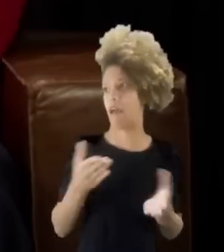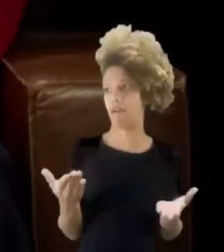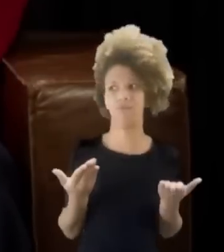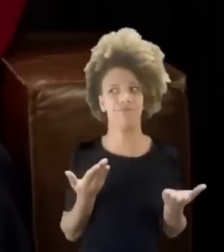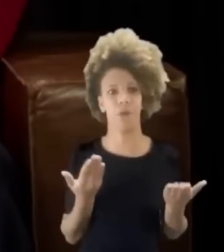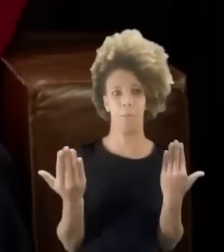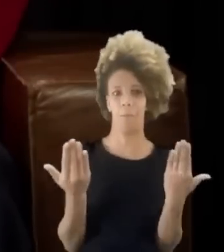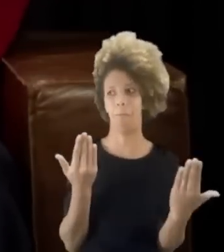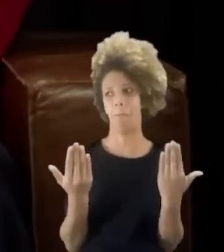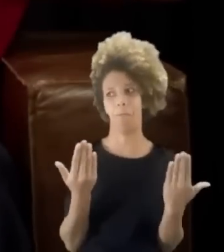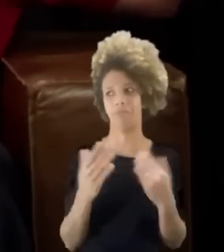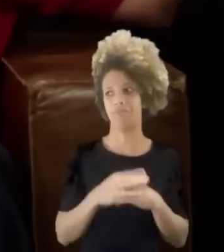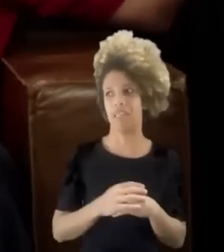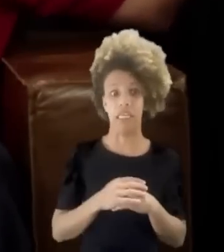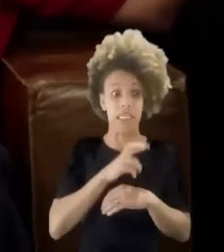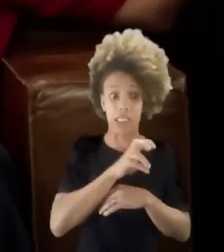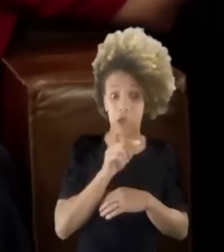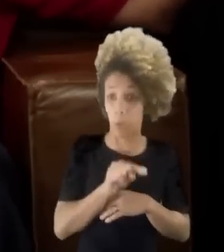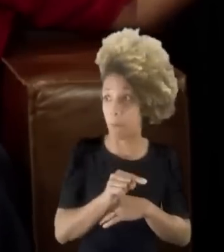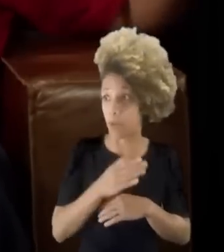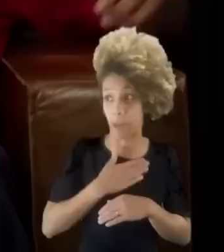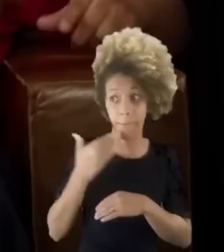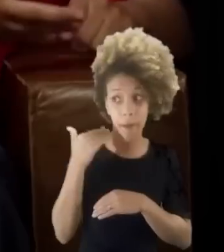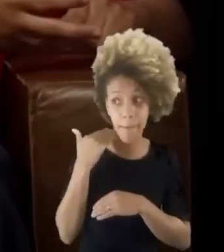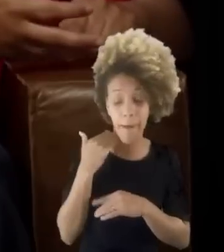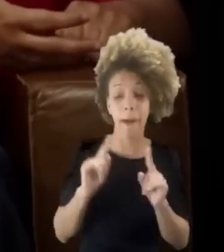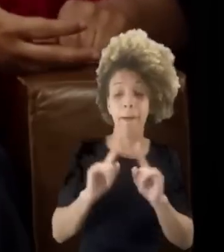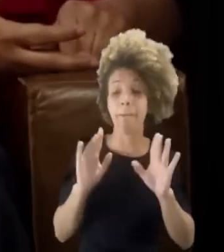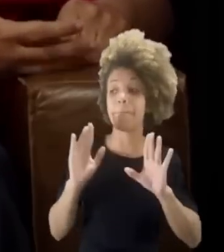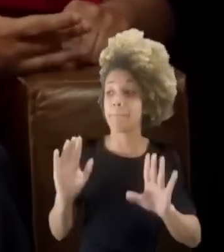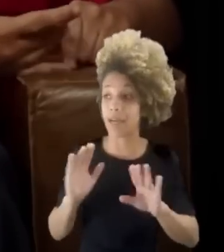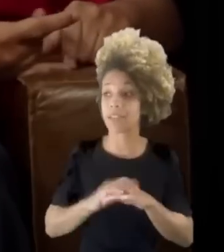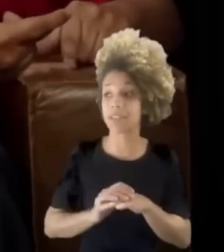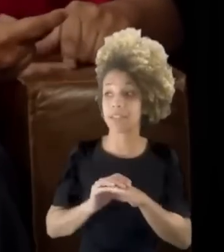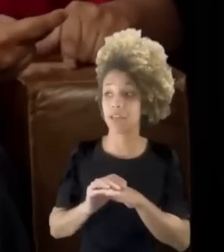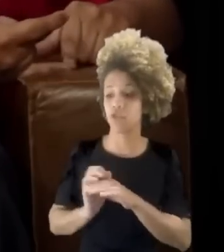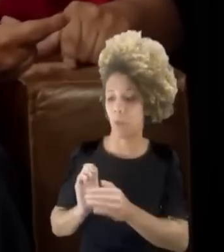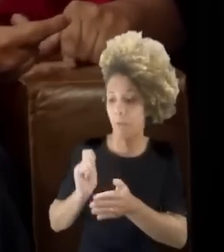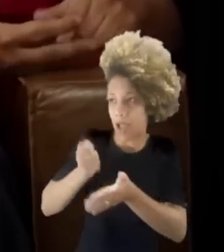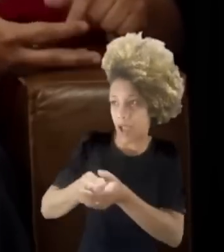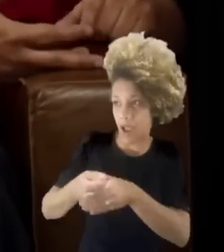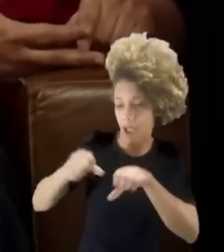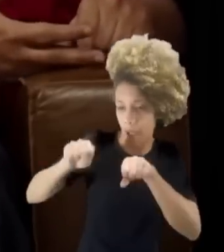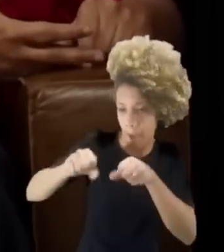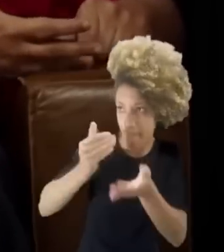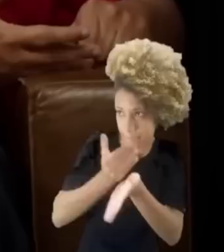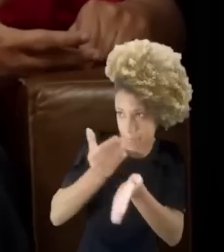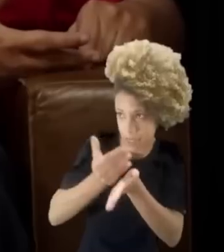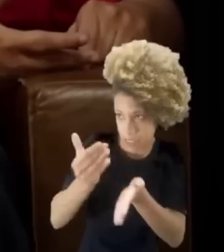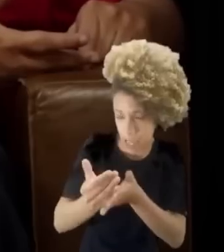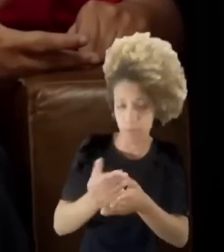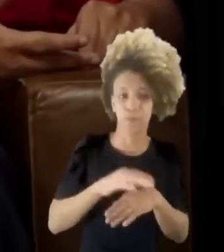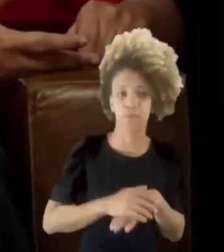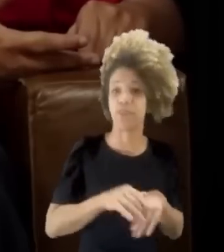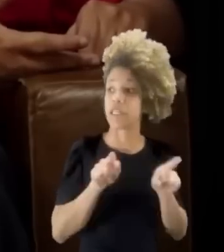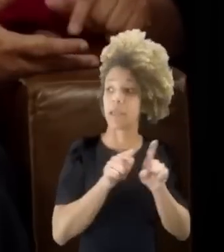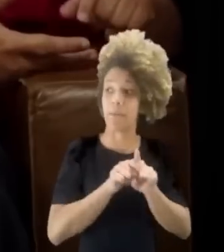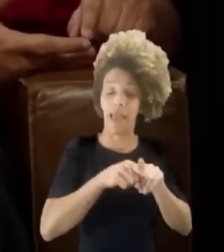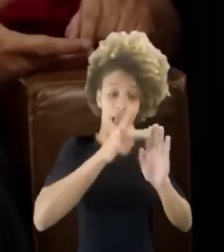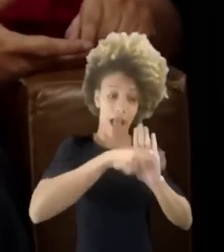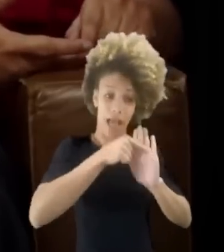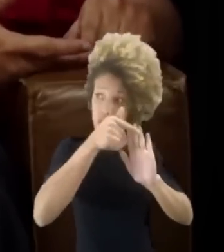uma sensação de que pô tá passando r$ 5.000 na minha conta só que aí quando ele vai tirar a prestação da moto quando ele vai tirar a gasolina que ele gasta